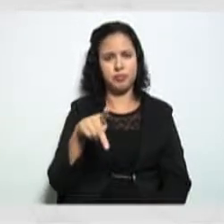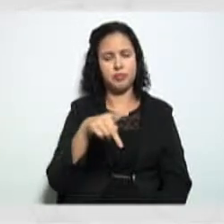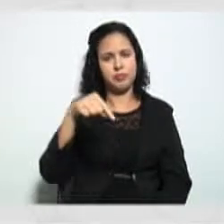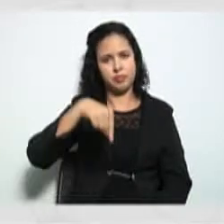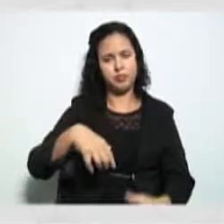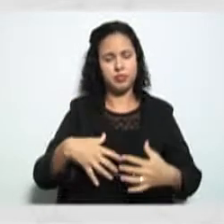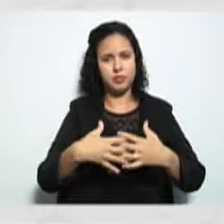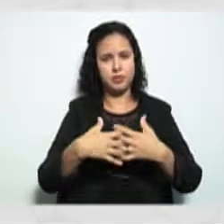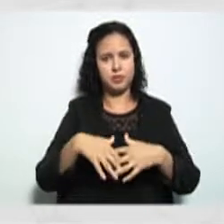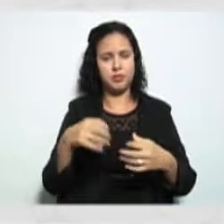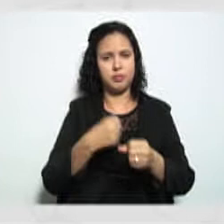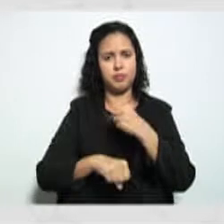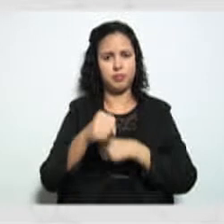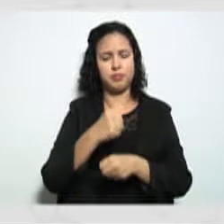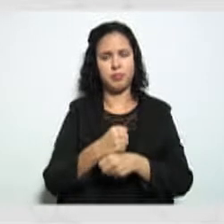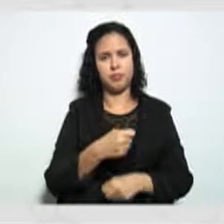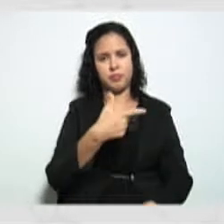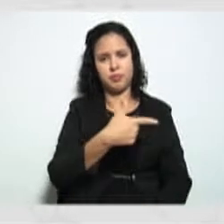2014.